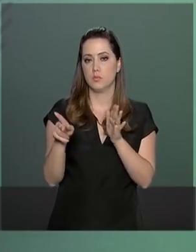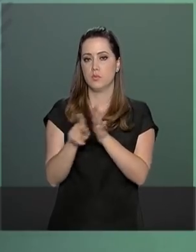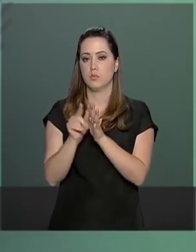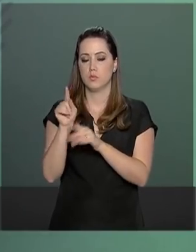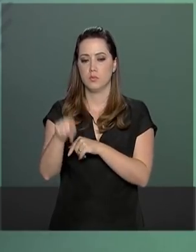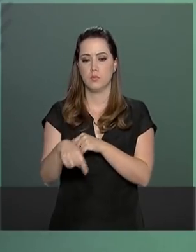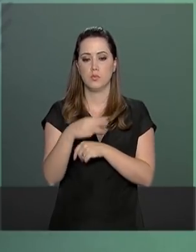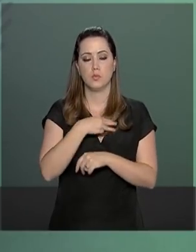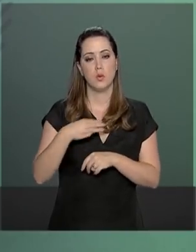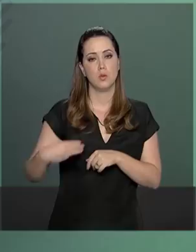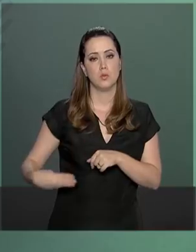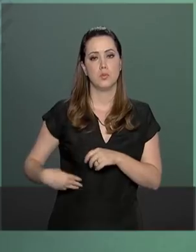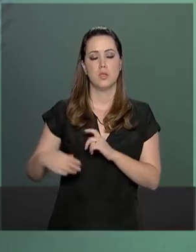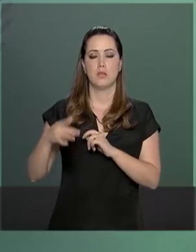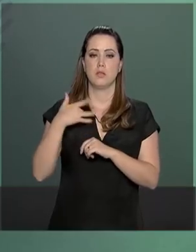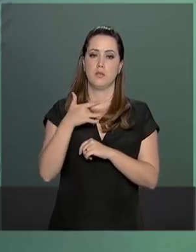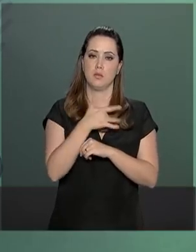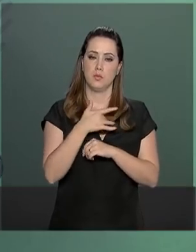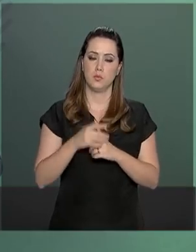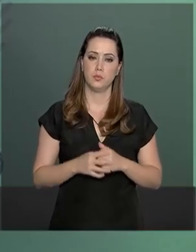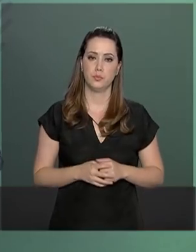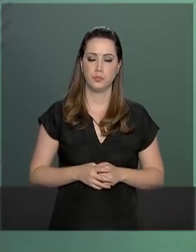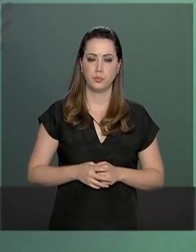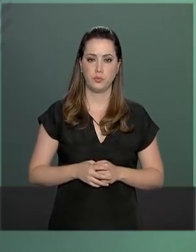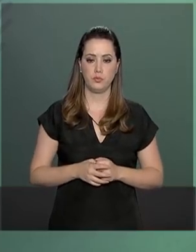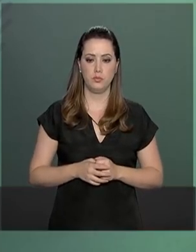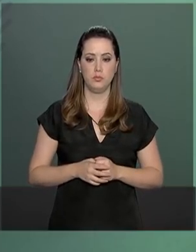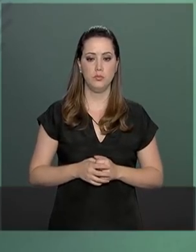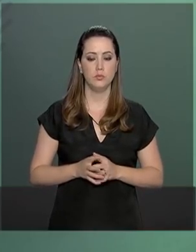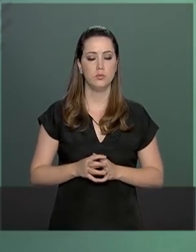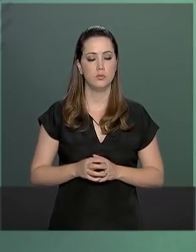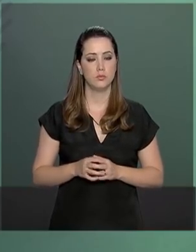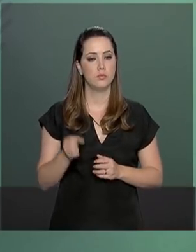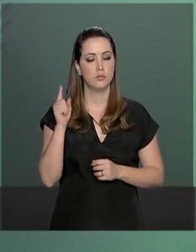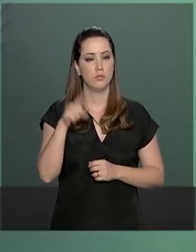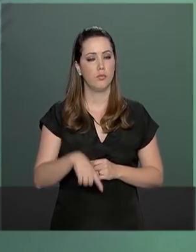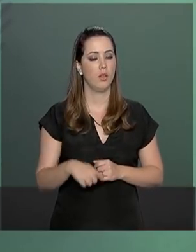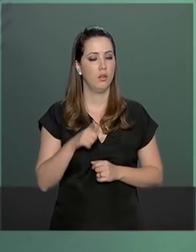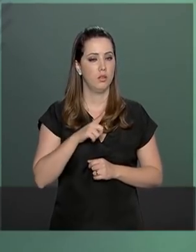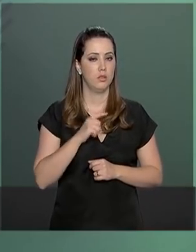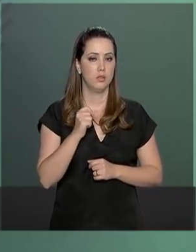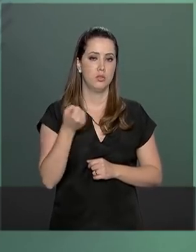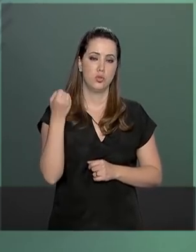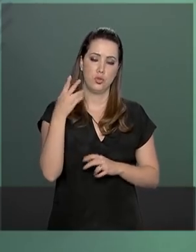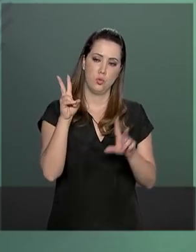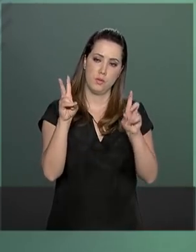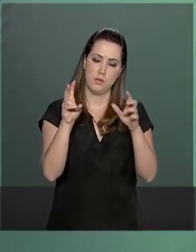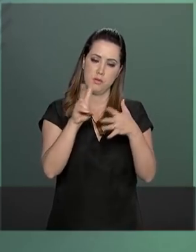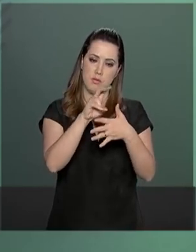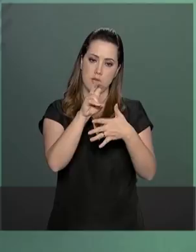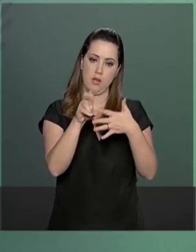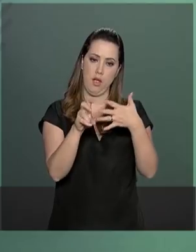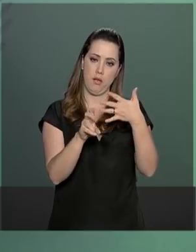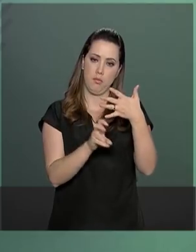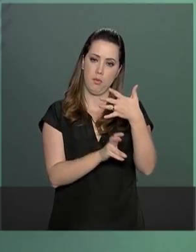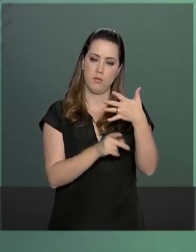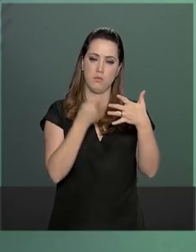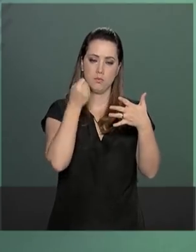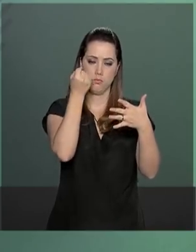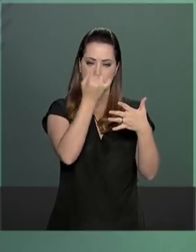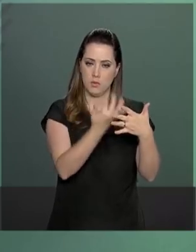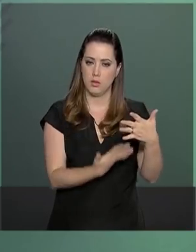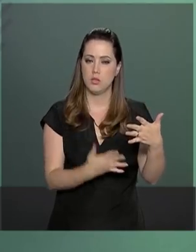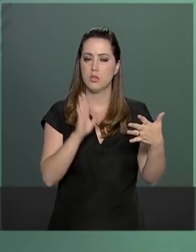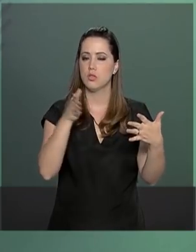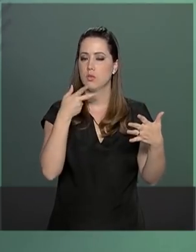do ministério da saúde essa era uns os assuntos os temas que nós